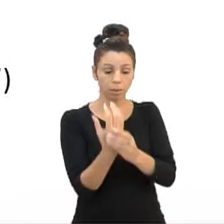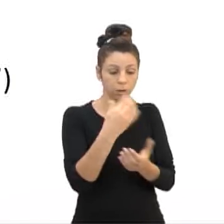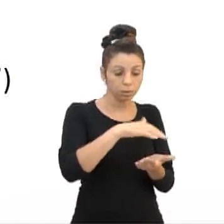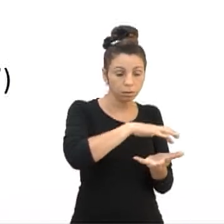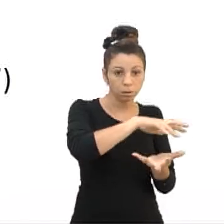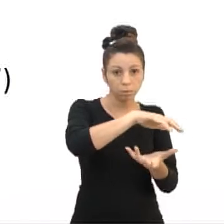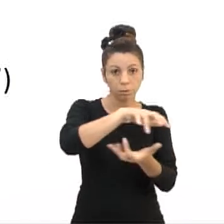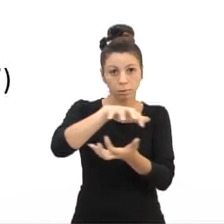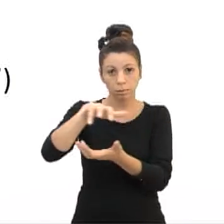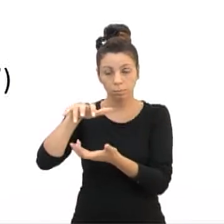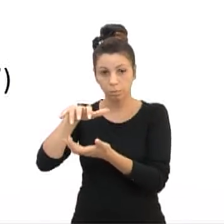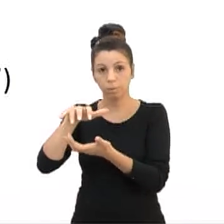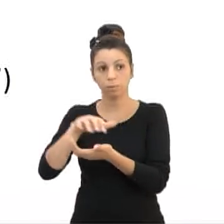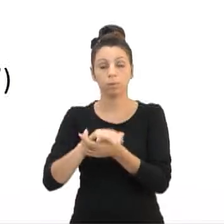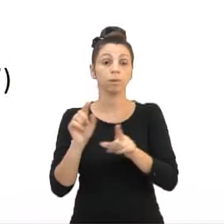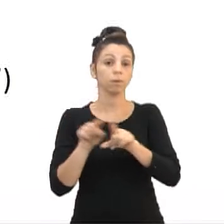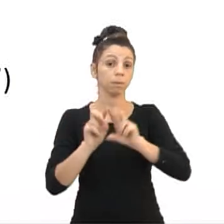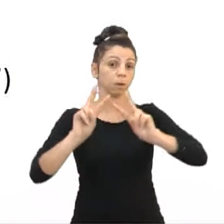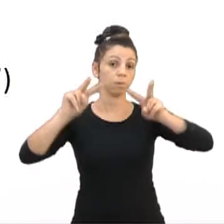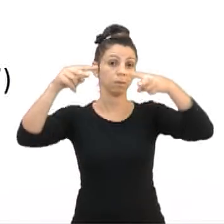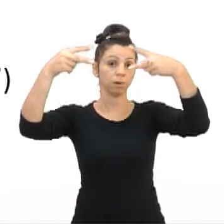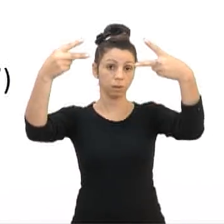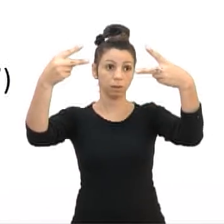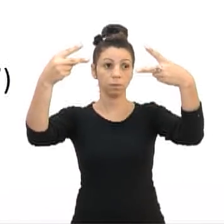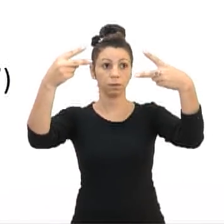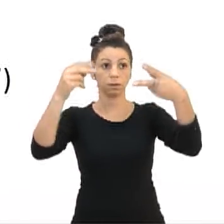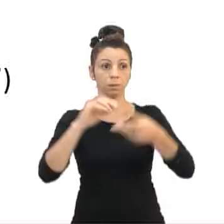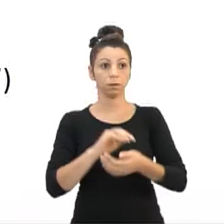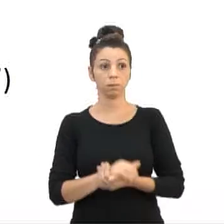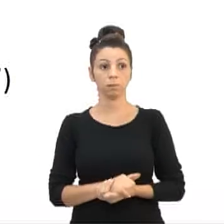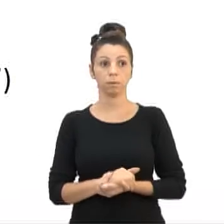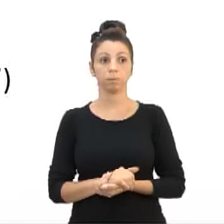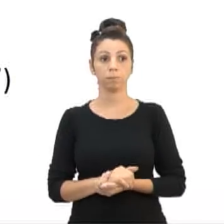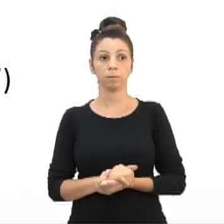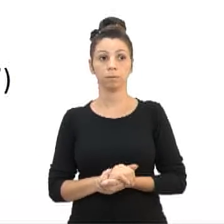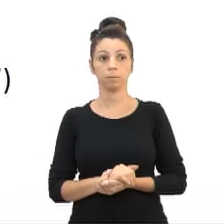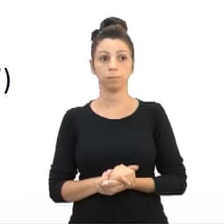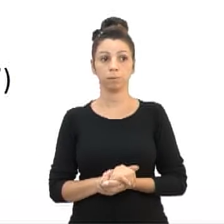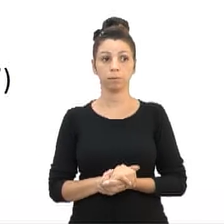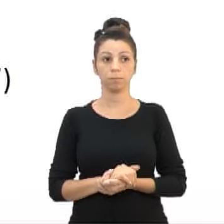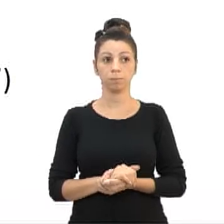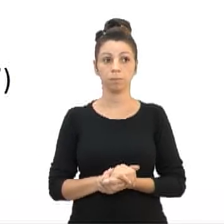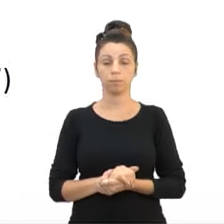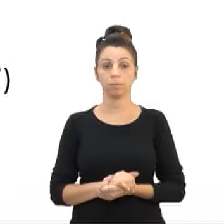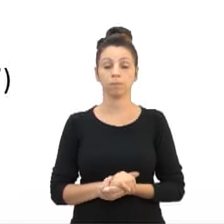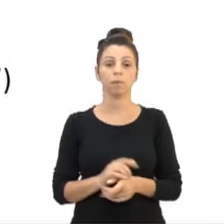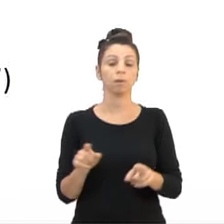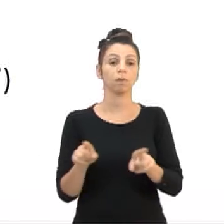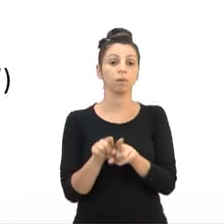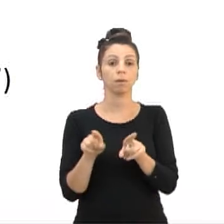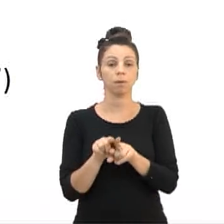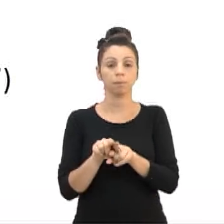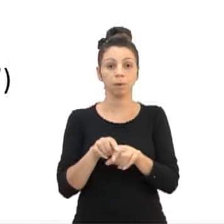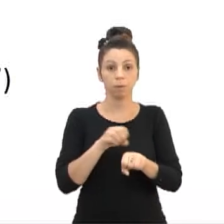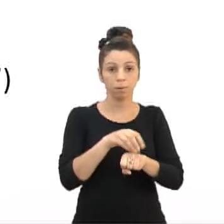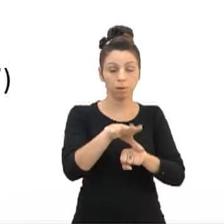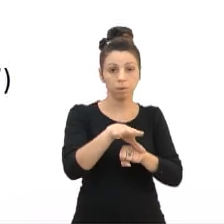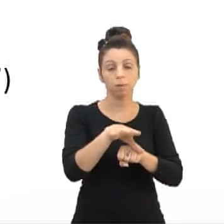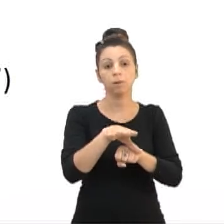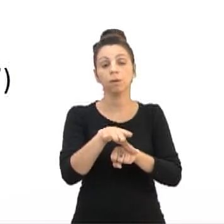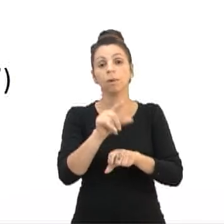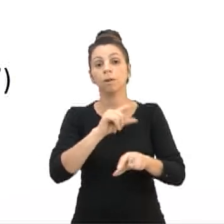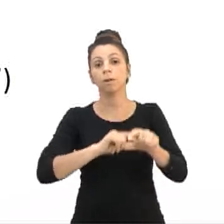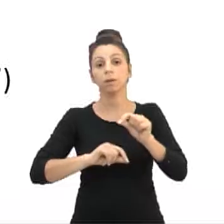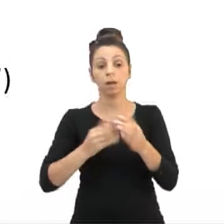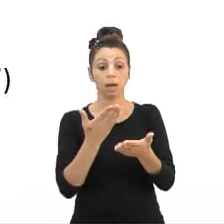da página do Escriba Café, né? Que eu já abordei no slide anterior, e também um exemplo de podcast de aula de inglês, extraído